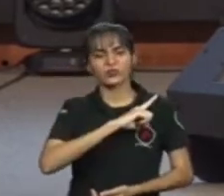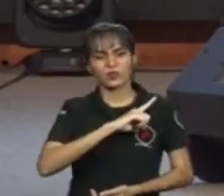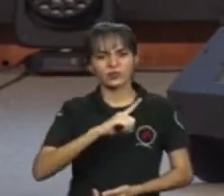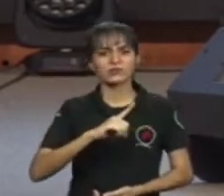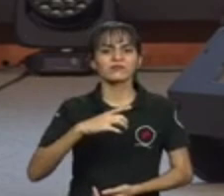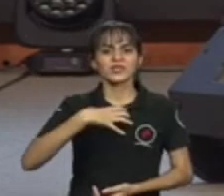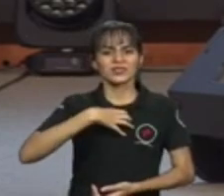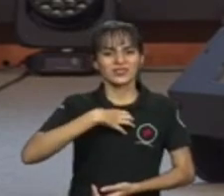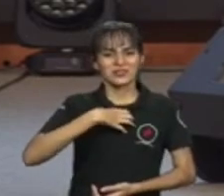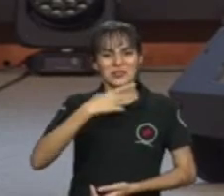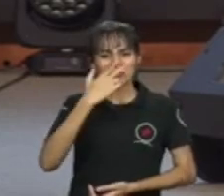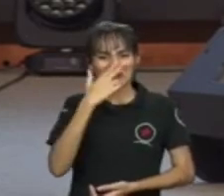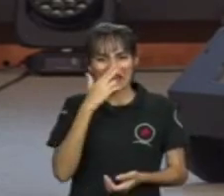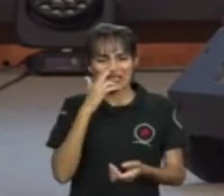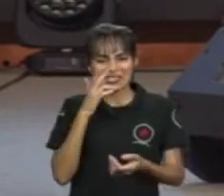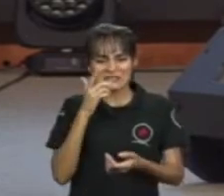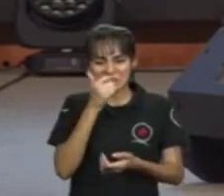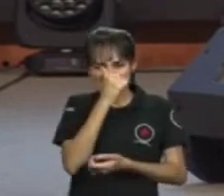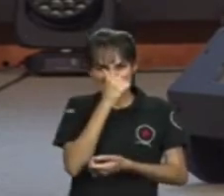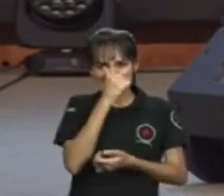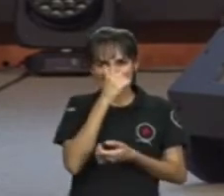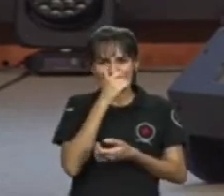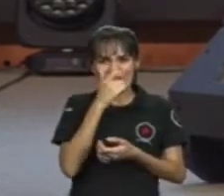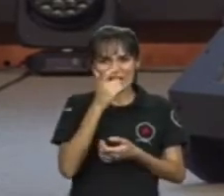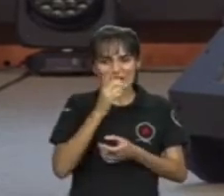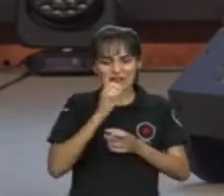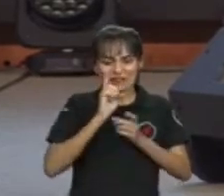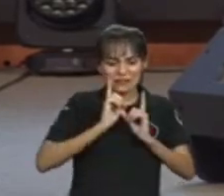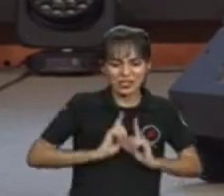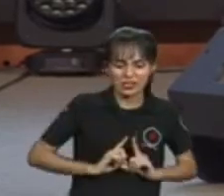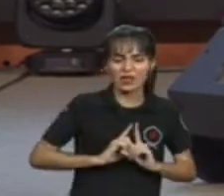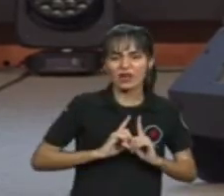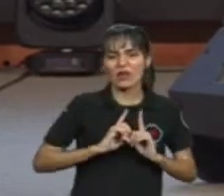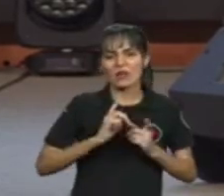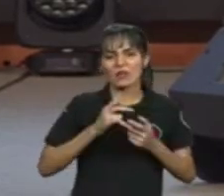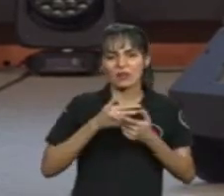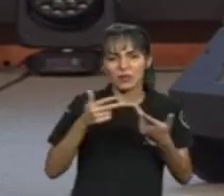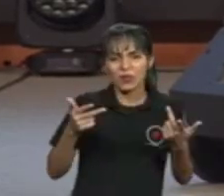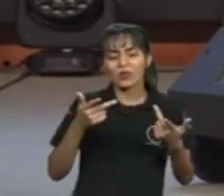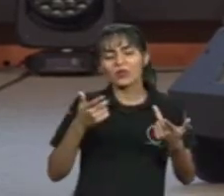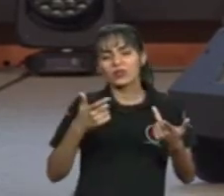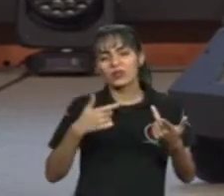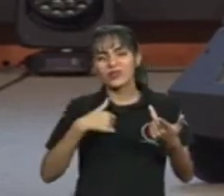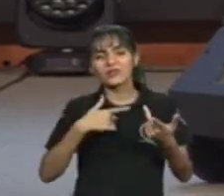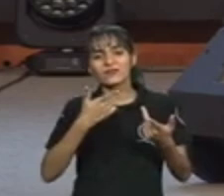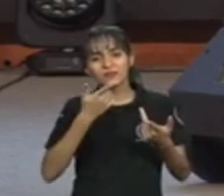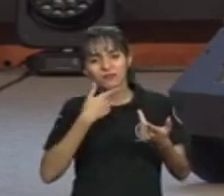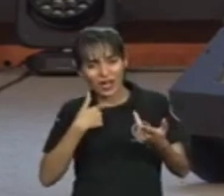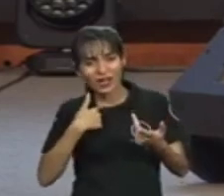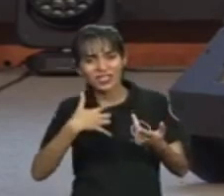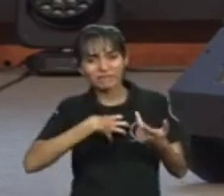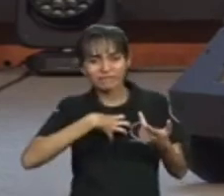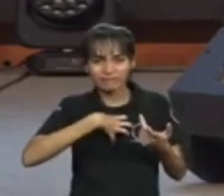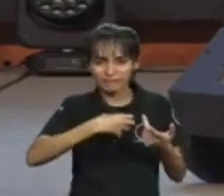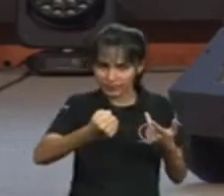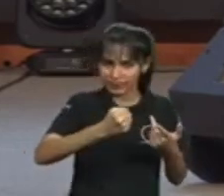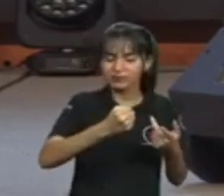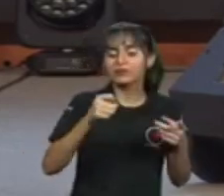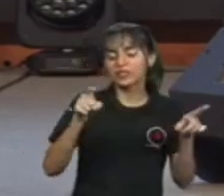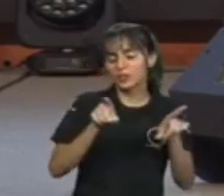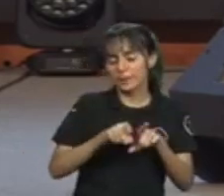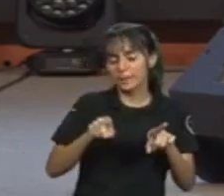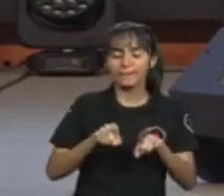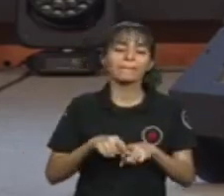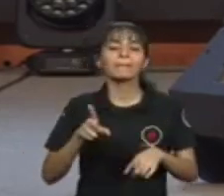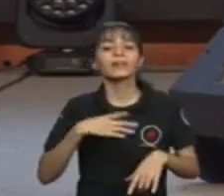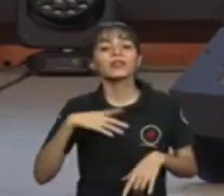sentindo dentro de uma caixinha, com depressão, e tive vontade até de morrer, e o Senhor,